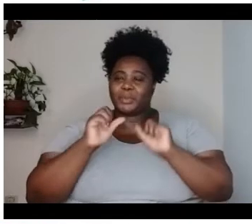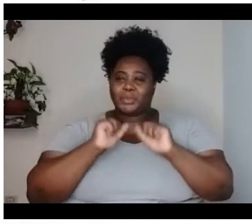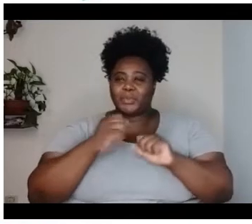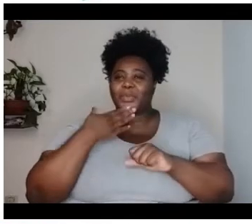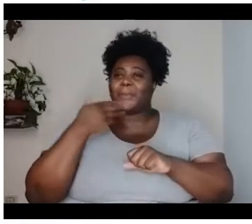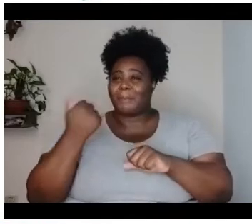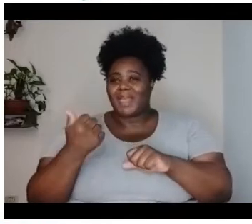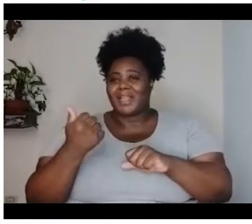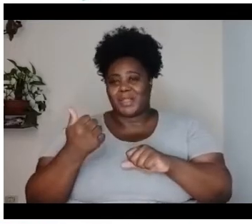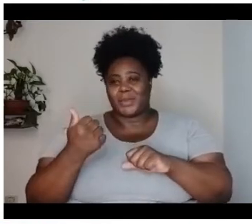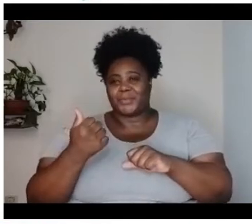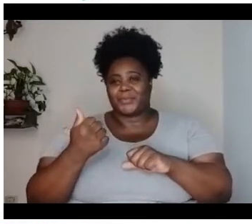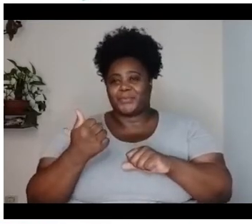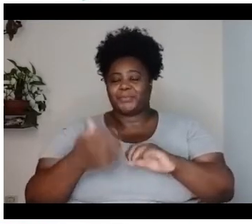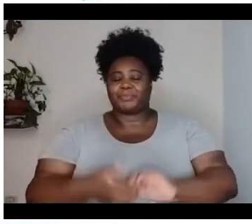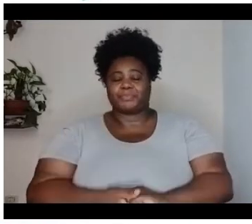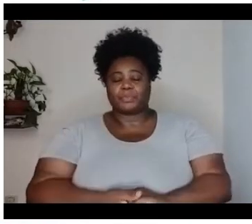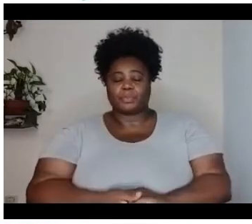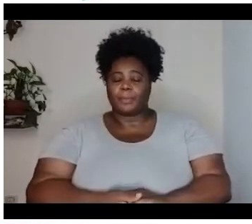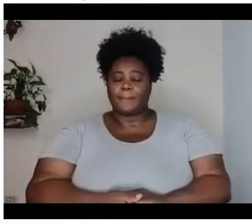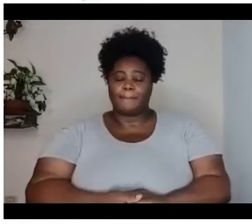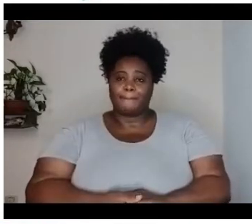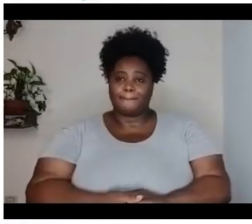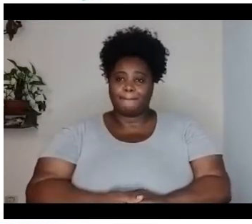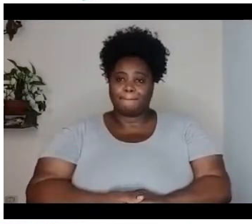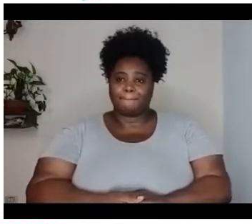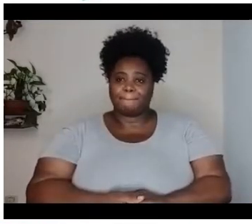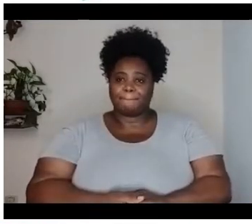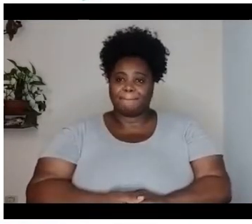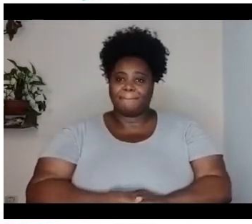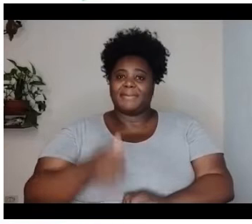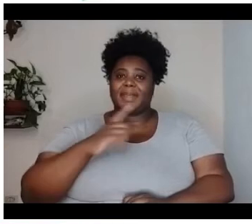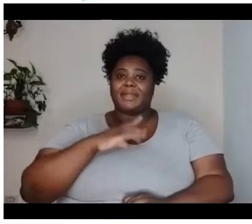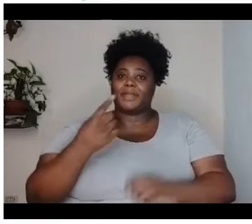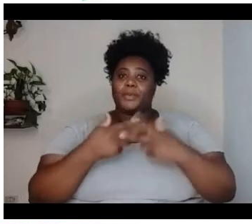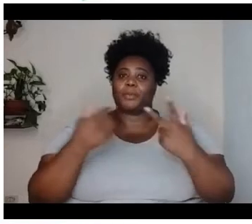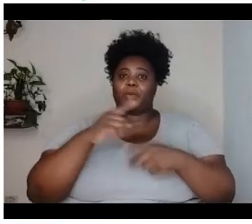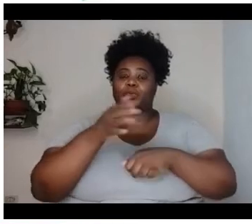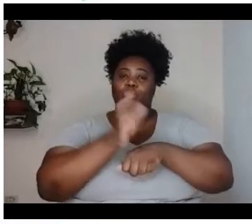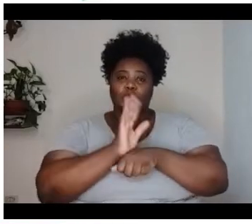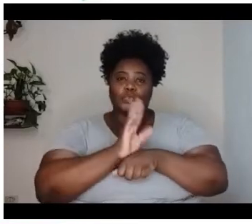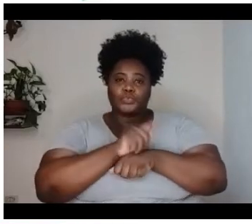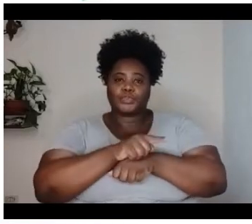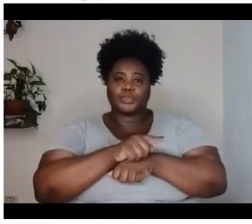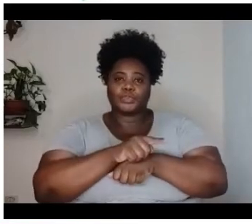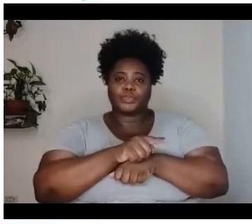Por exemplo, tem uma coisa no vídeo do... Como